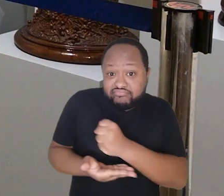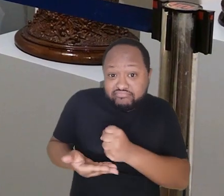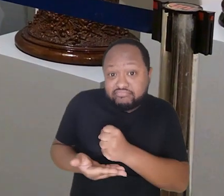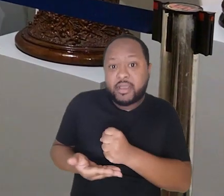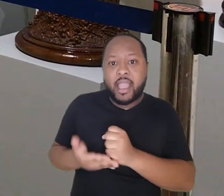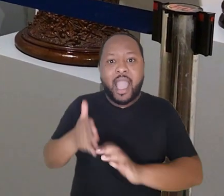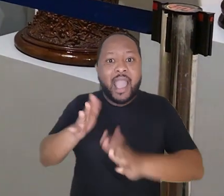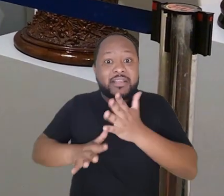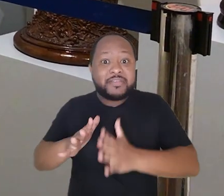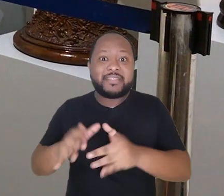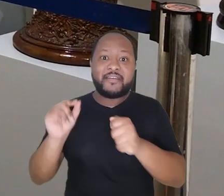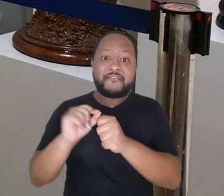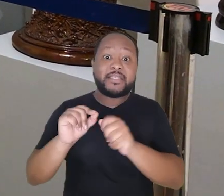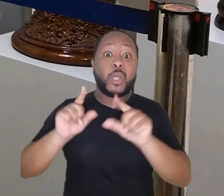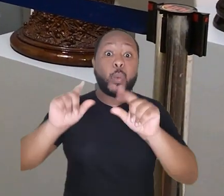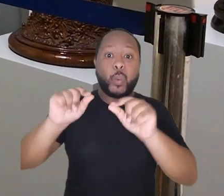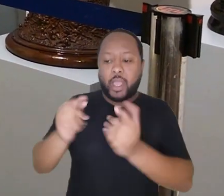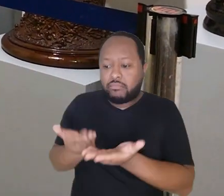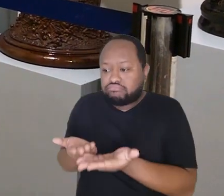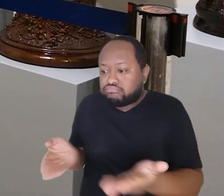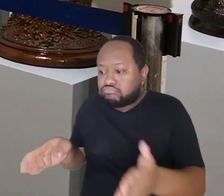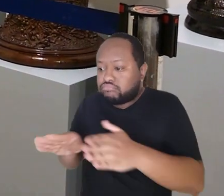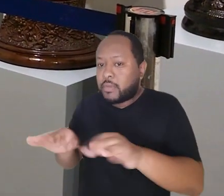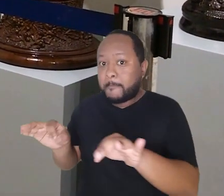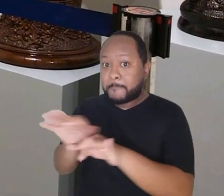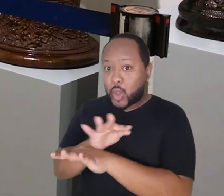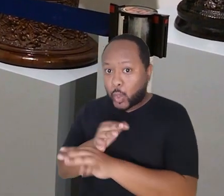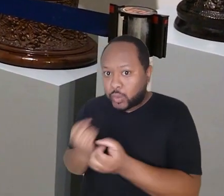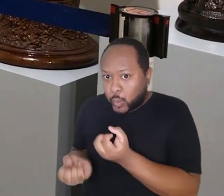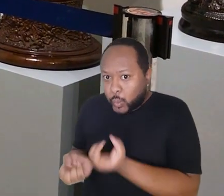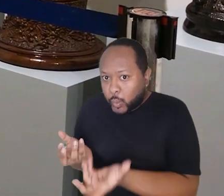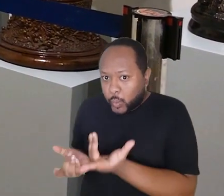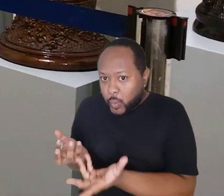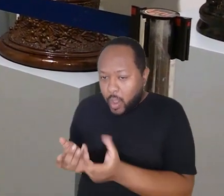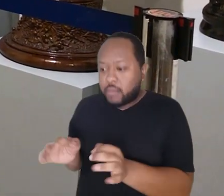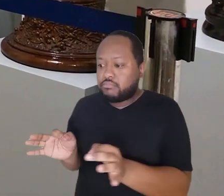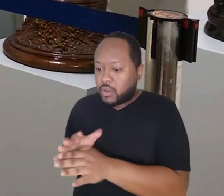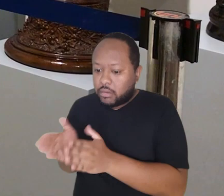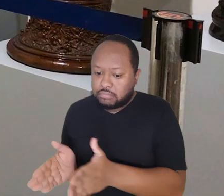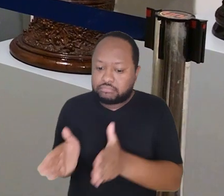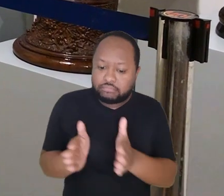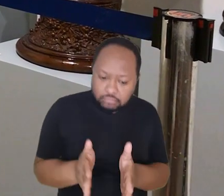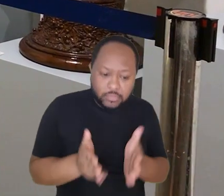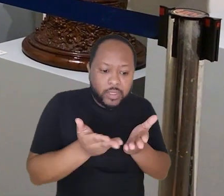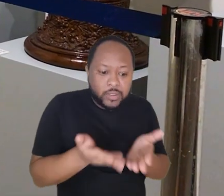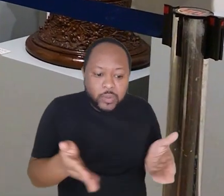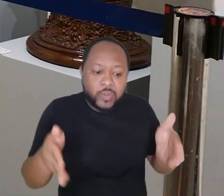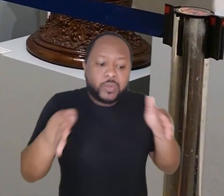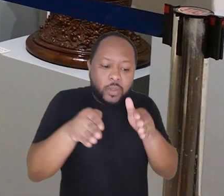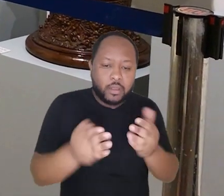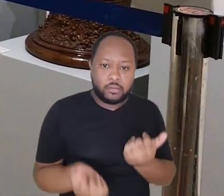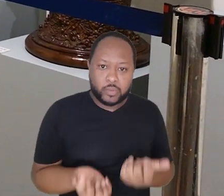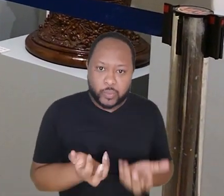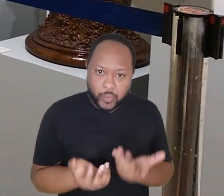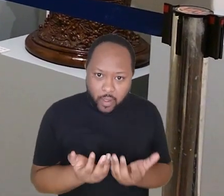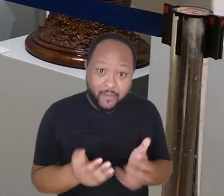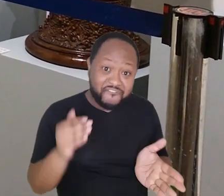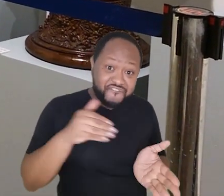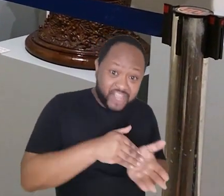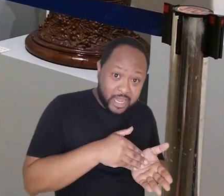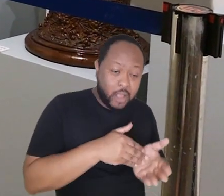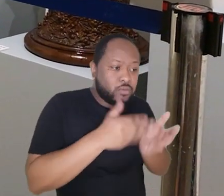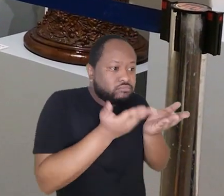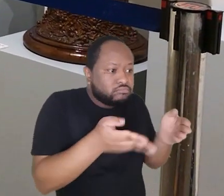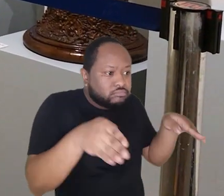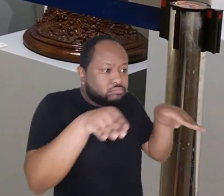por partes, queimando cada etapa, né? Queimando primeiro uma primeira parte da base, depois o meio e, por final, a